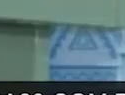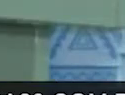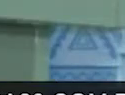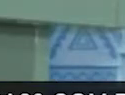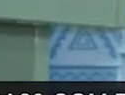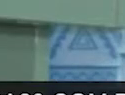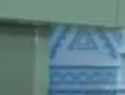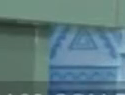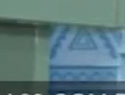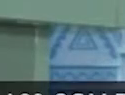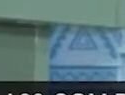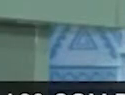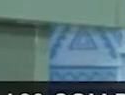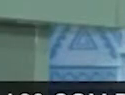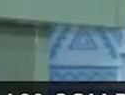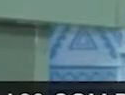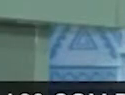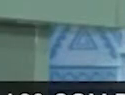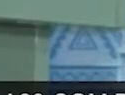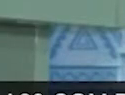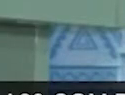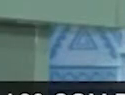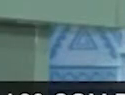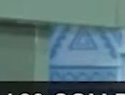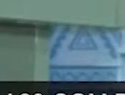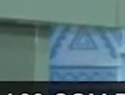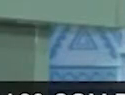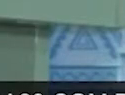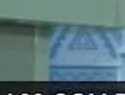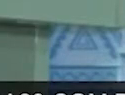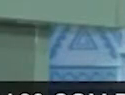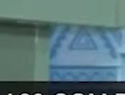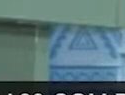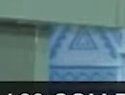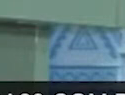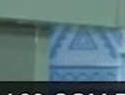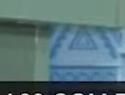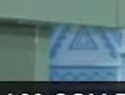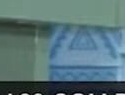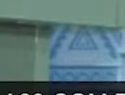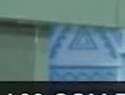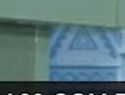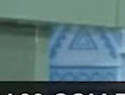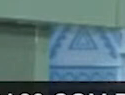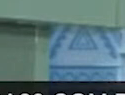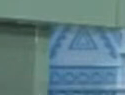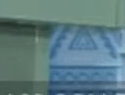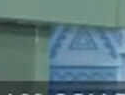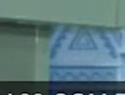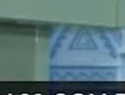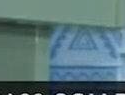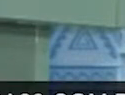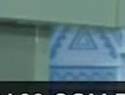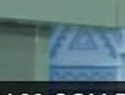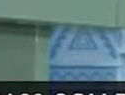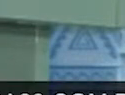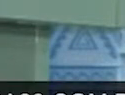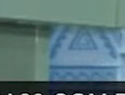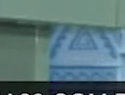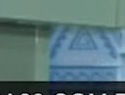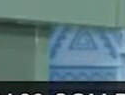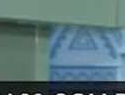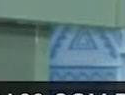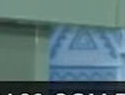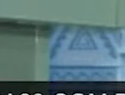Uma outra informação também curiosa, interessante, é que as mulheres médicas já superam, né, o